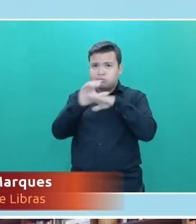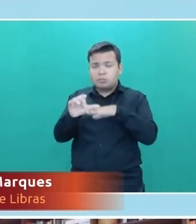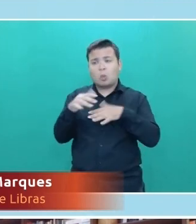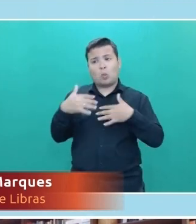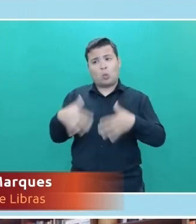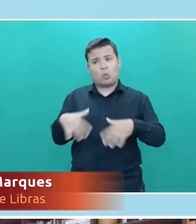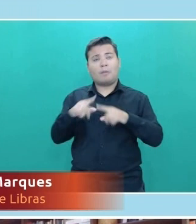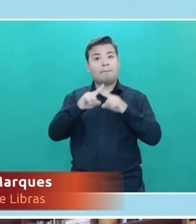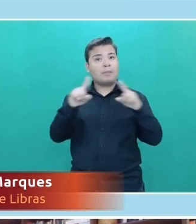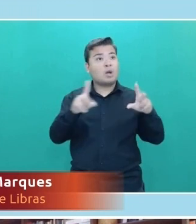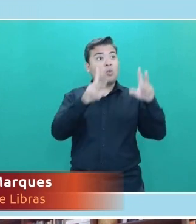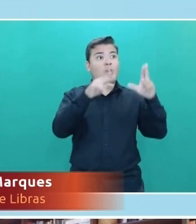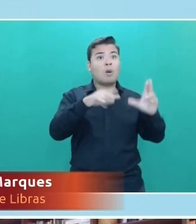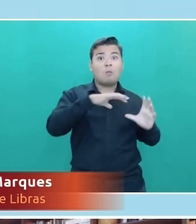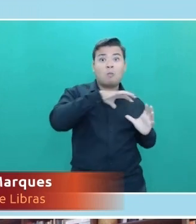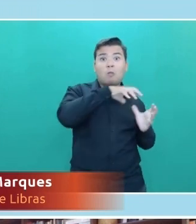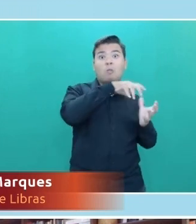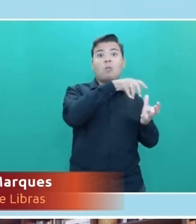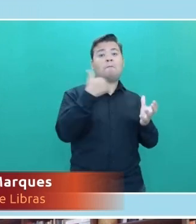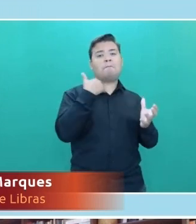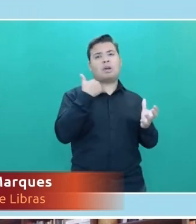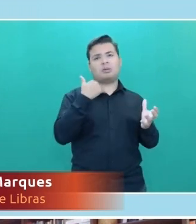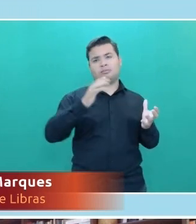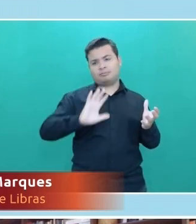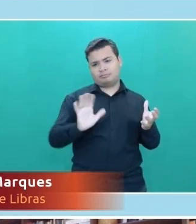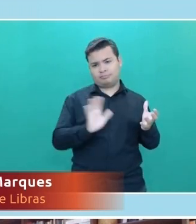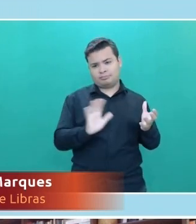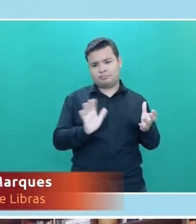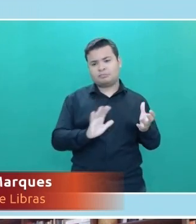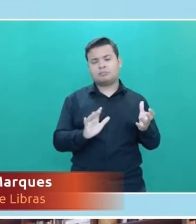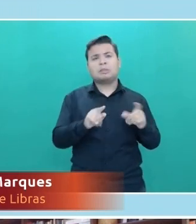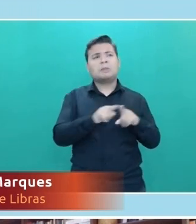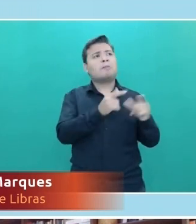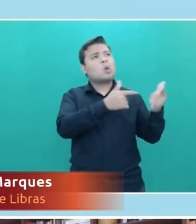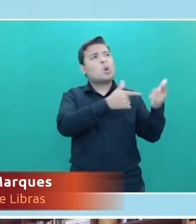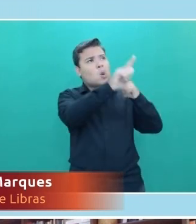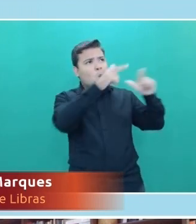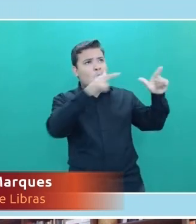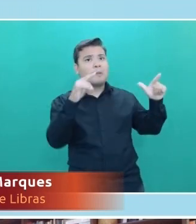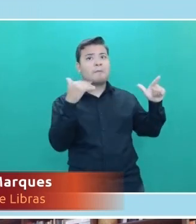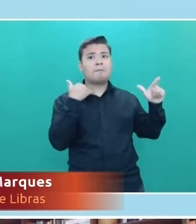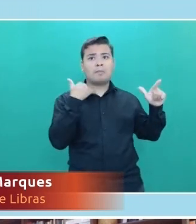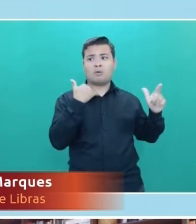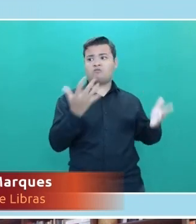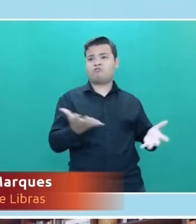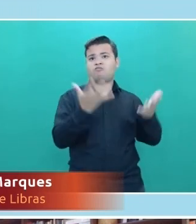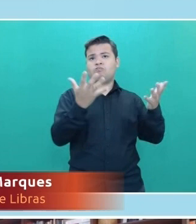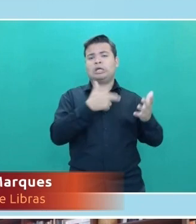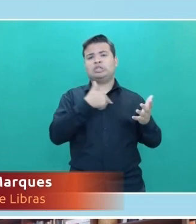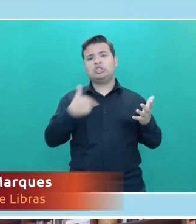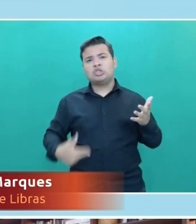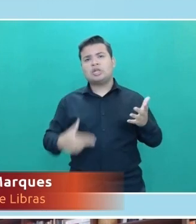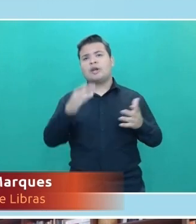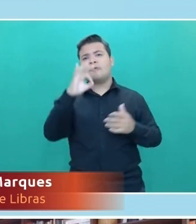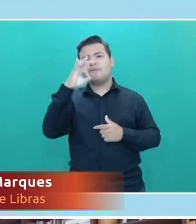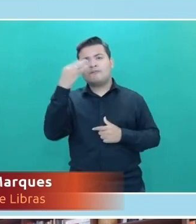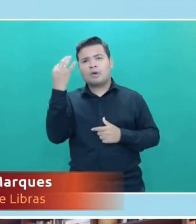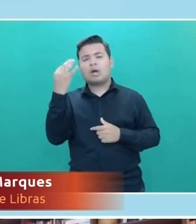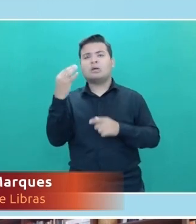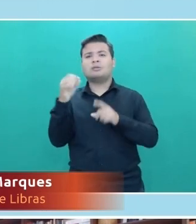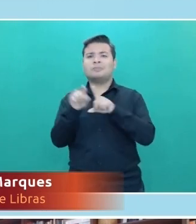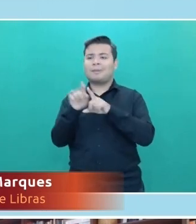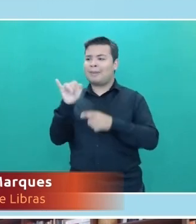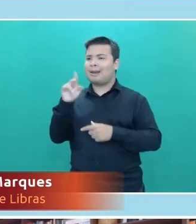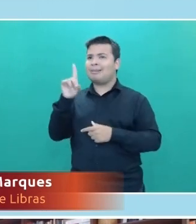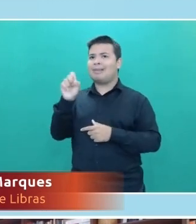Banco Mundial, da FMI e outros bancos de fomento nacionais, na China, França, até do BNDES,